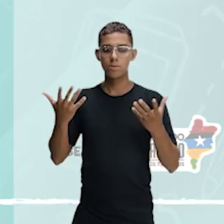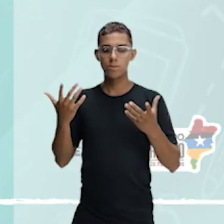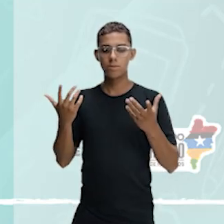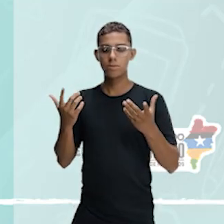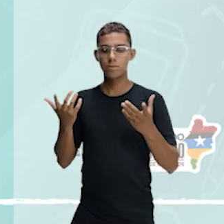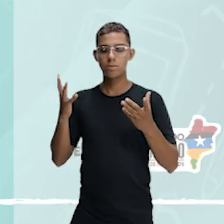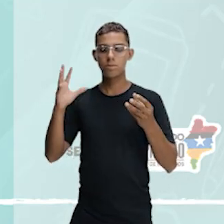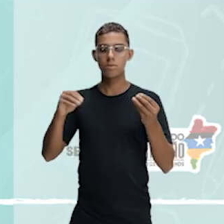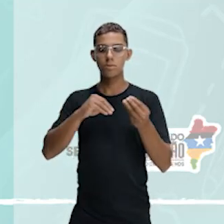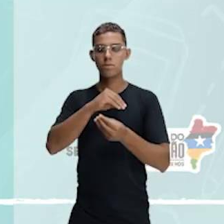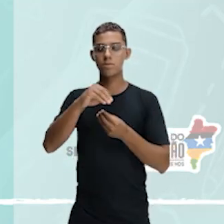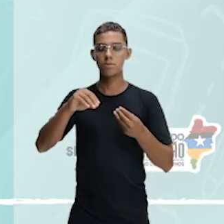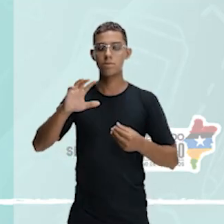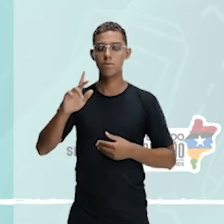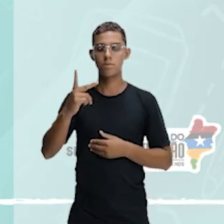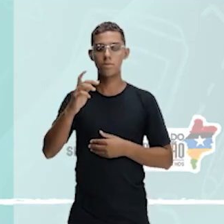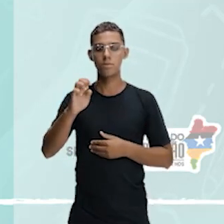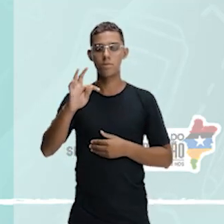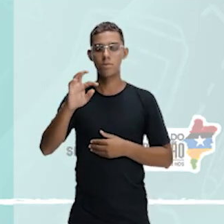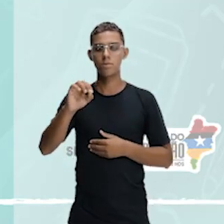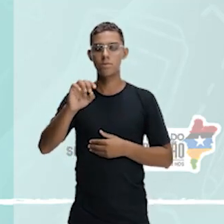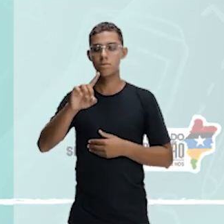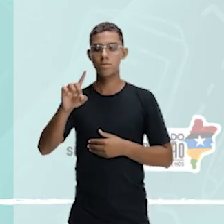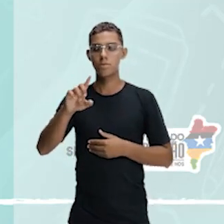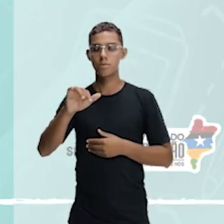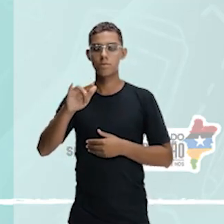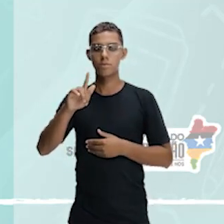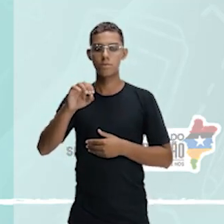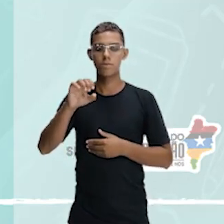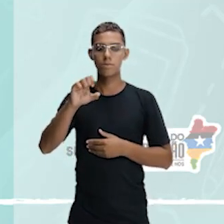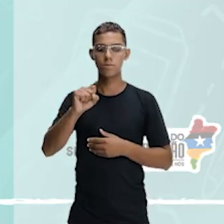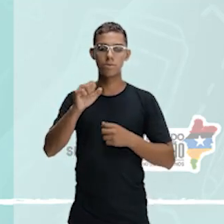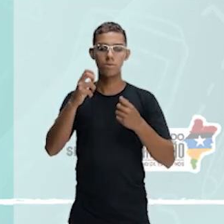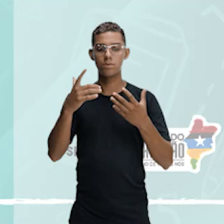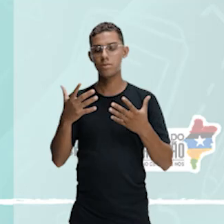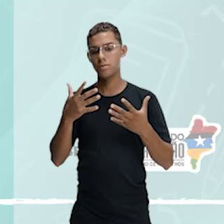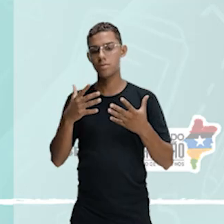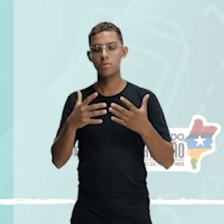entre heterozigotos, originaram-se 840